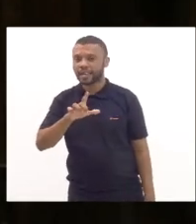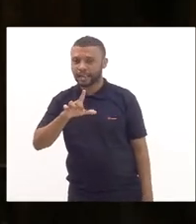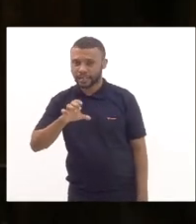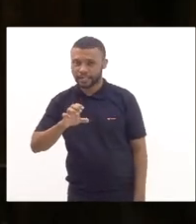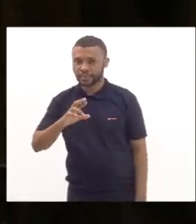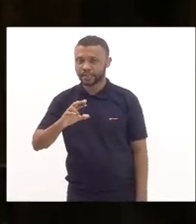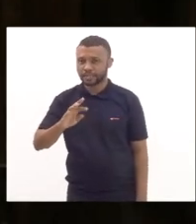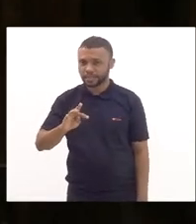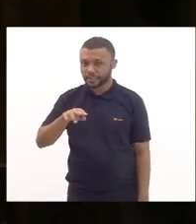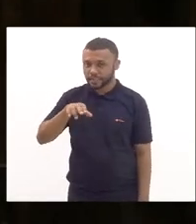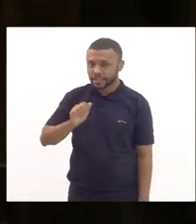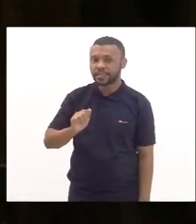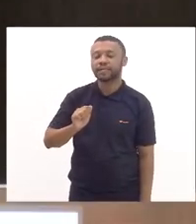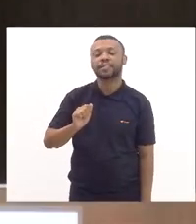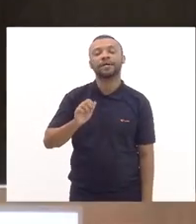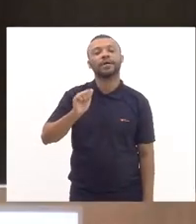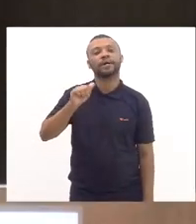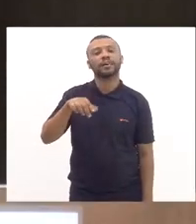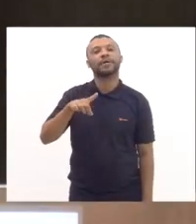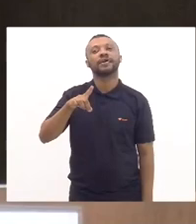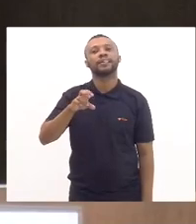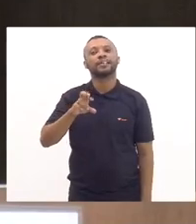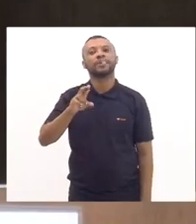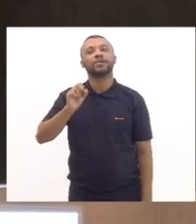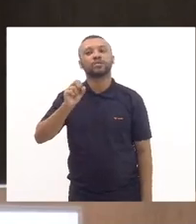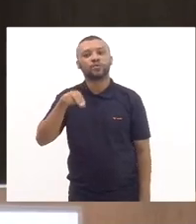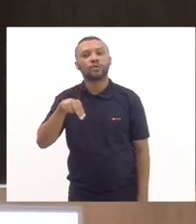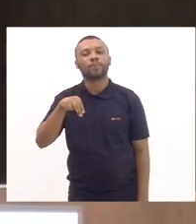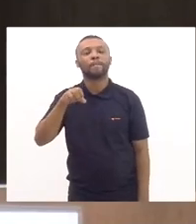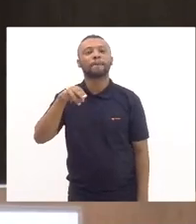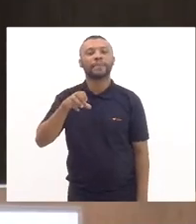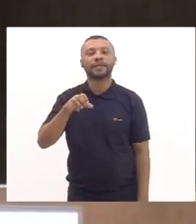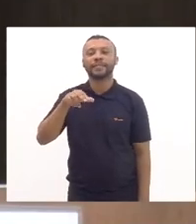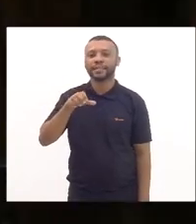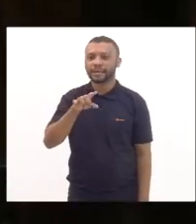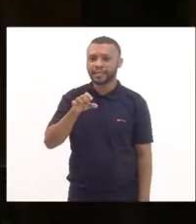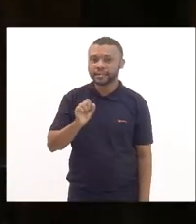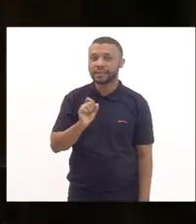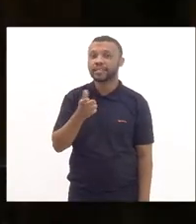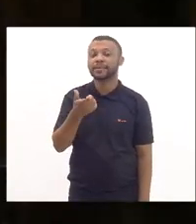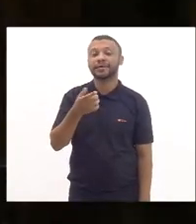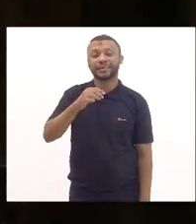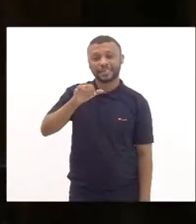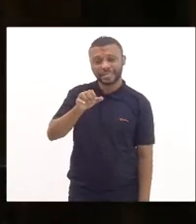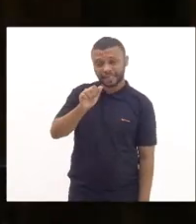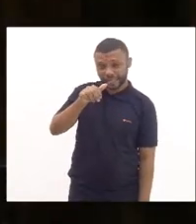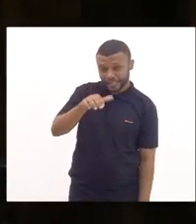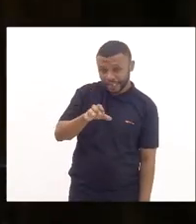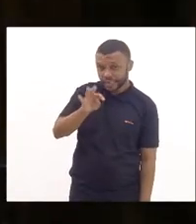Nascimento, Anderson Menezes de Paiva, Janete da Silva Salles,